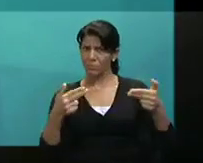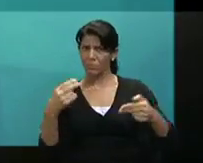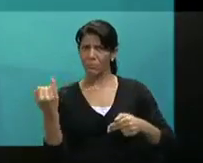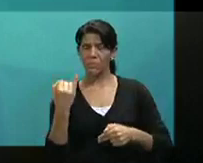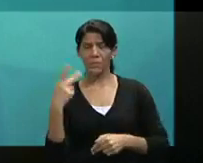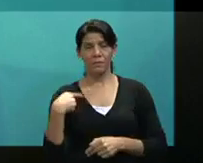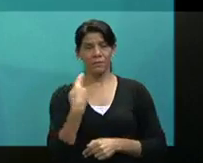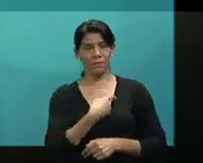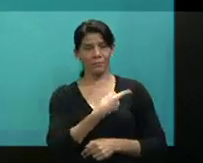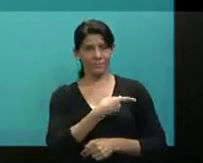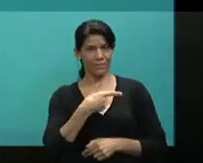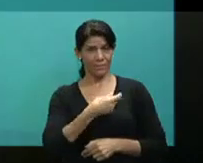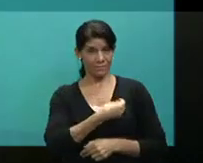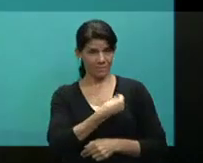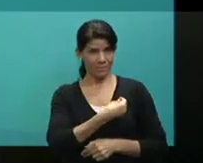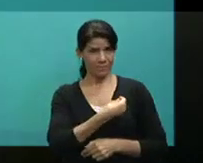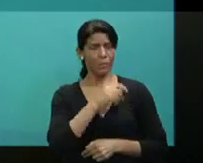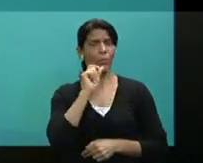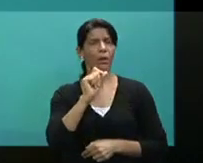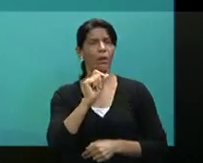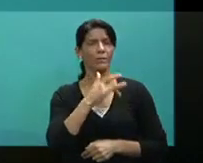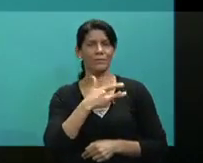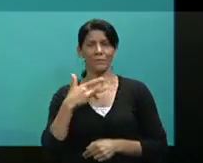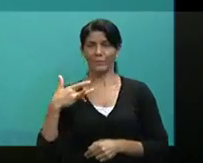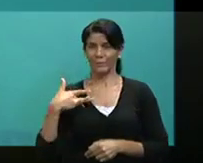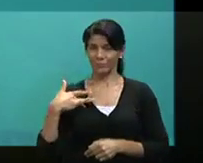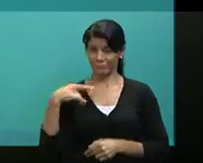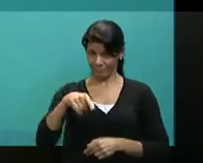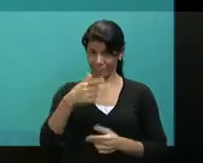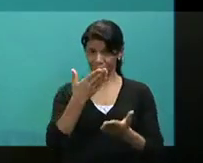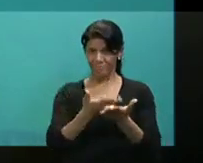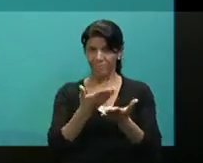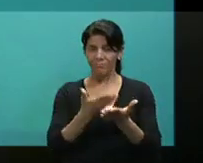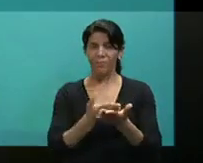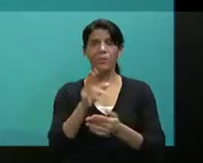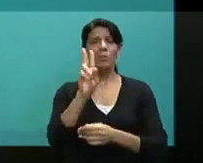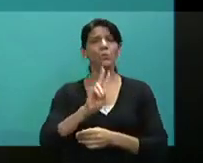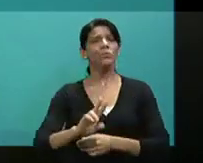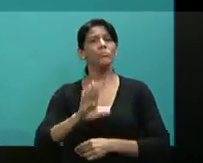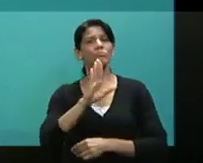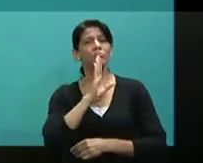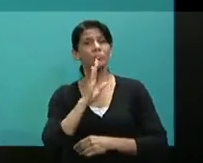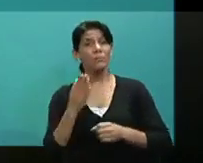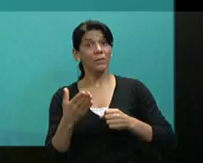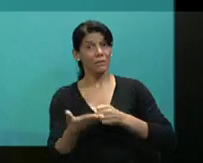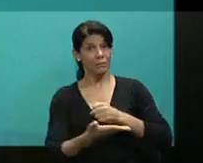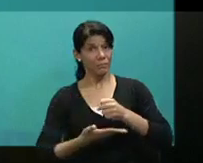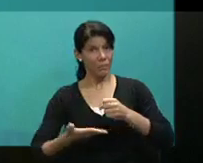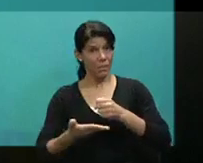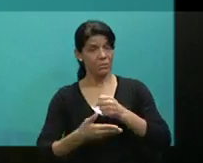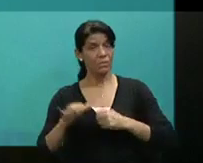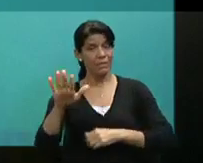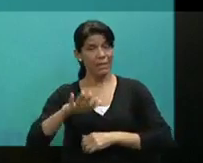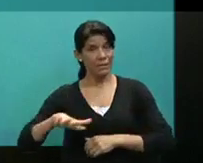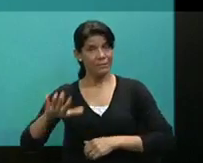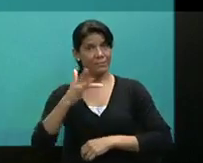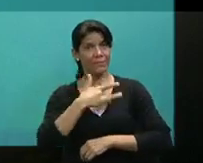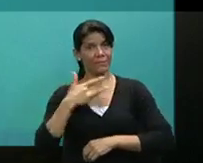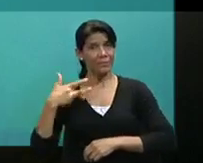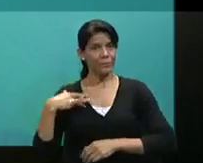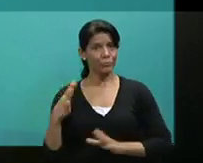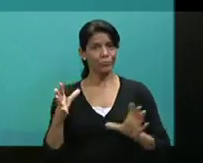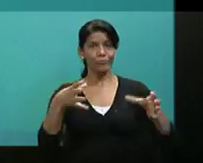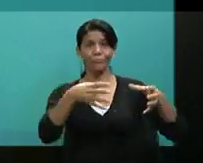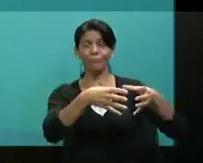a nossa saúde. Nessa unidade, vamos abordar a aplicação dos conhecimentos da área de saúde coletiva, compreender